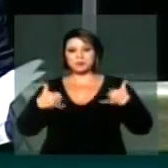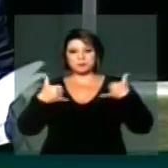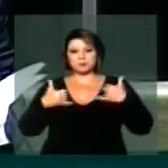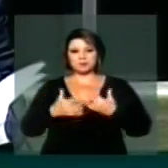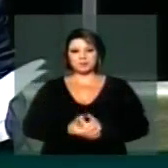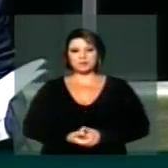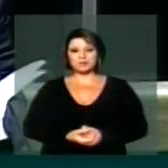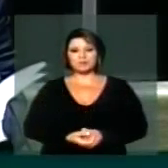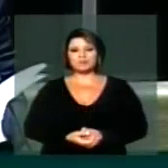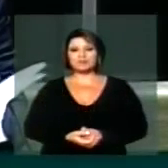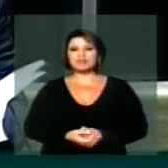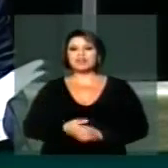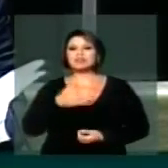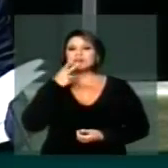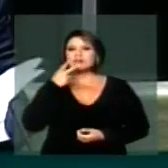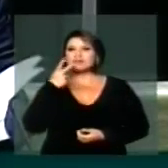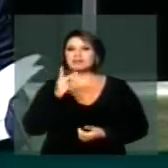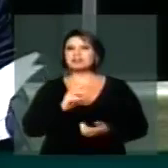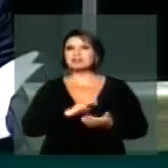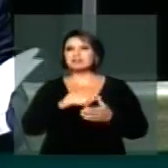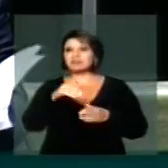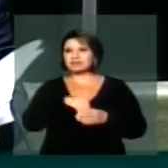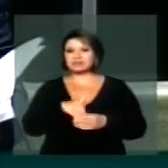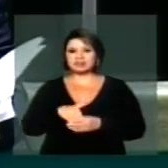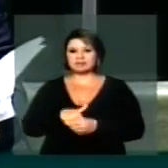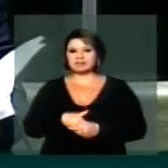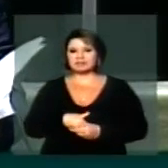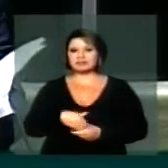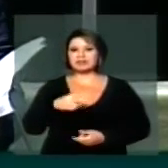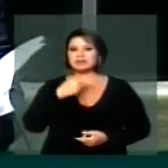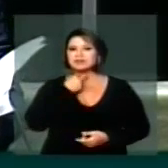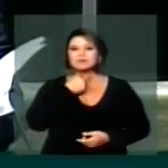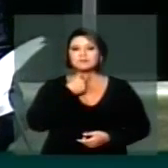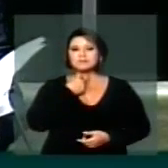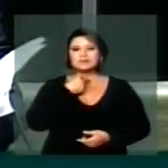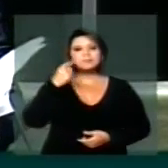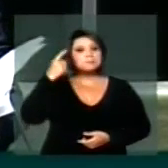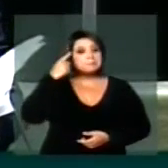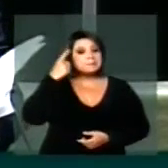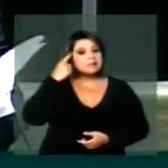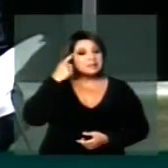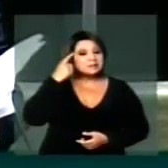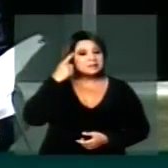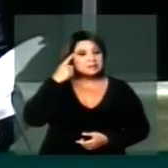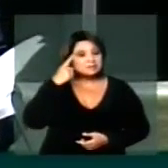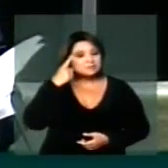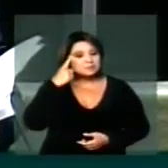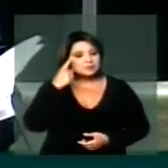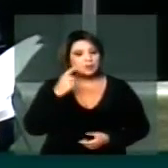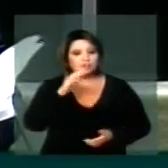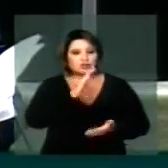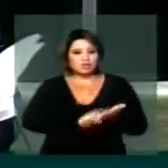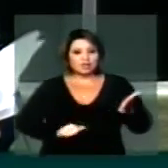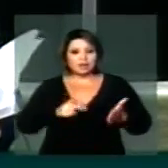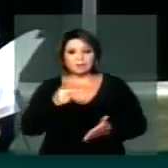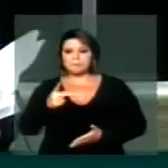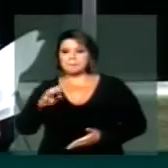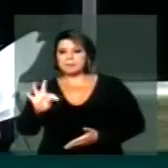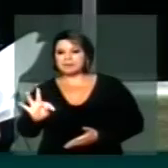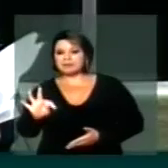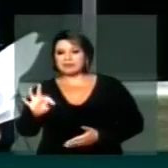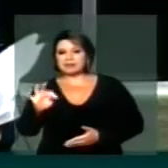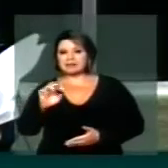A propósito dessas eleições, não podemos apenas pensar em derrotar o PT